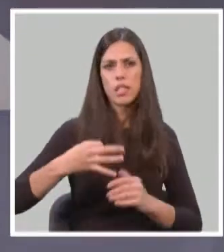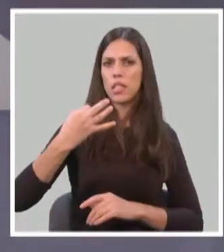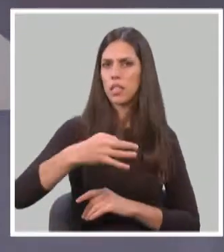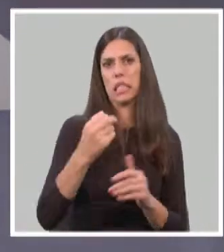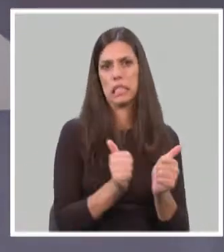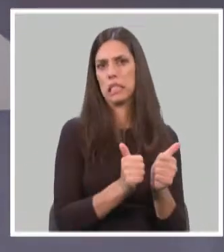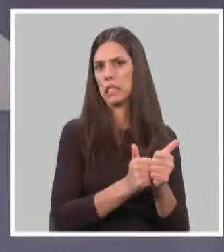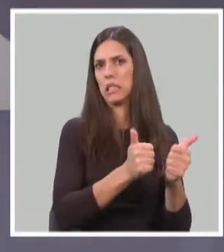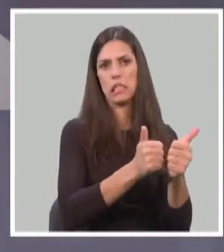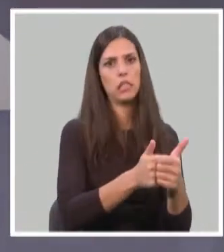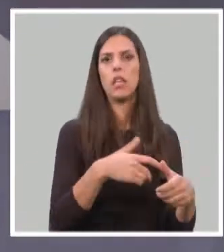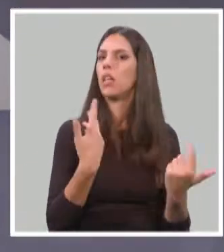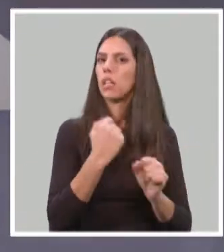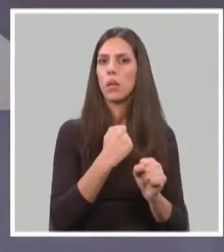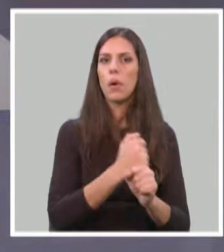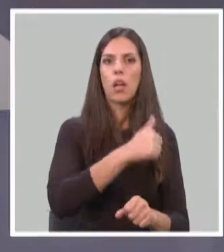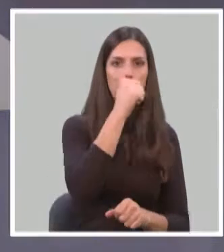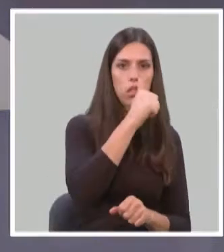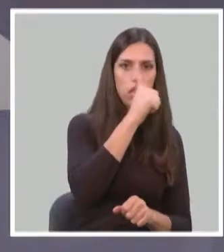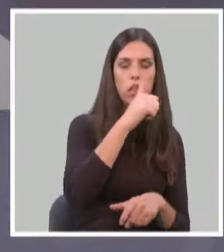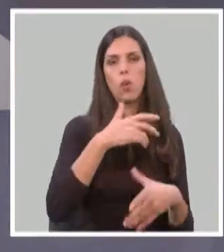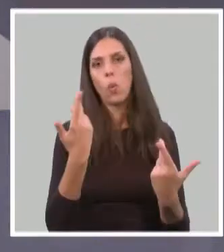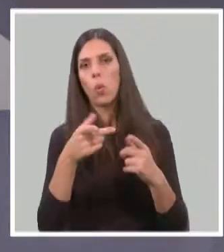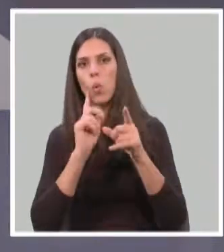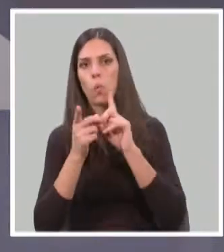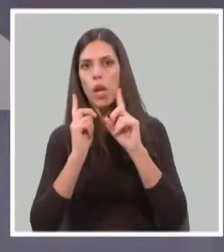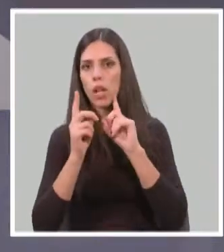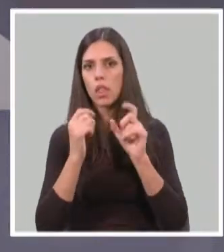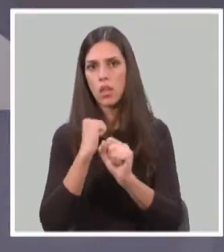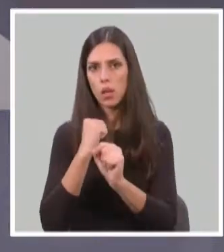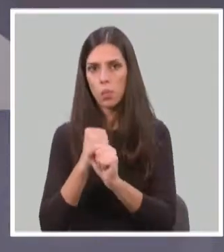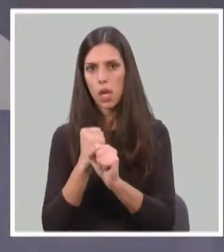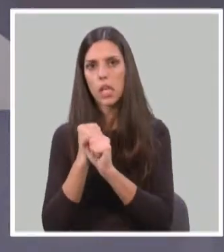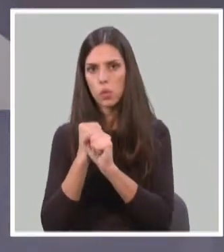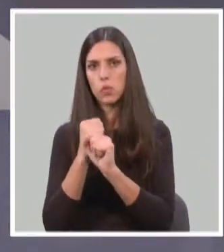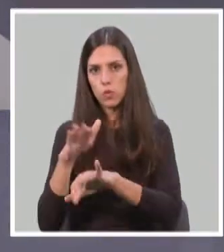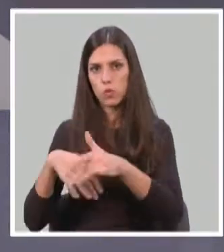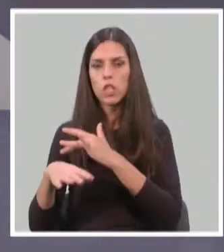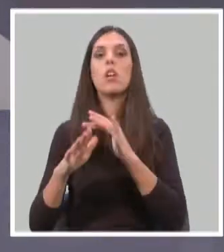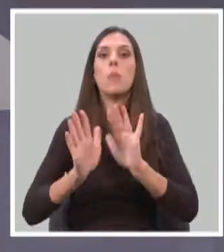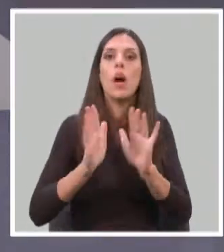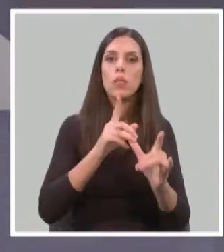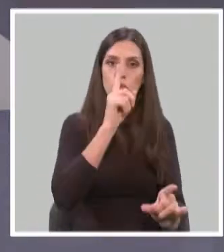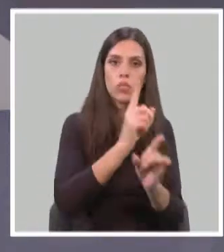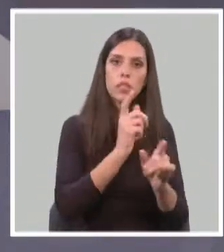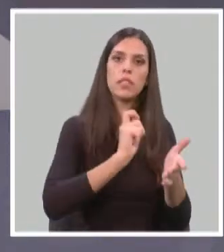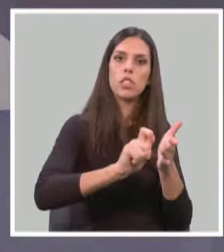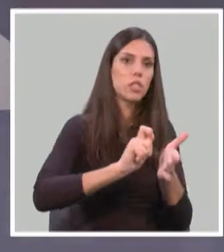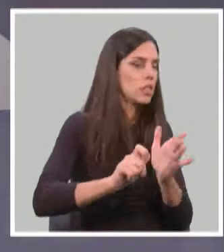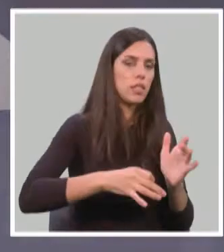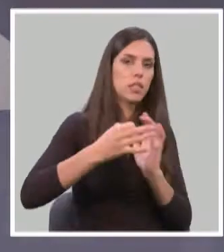com os meus trabalhos em entretenimento e em coisas mais viradas para a comédia, nunca deixei de